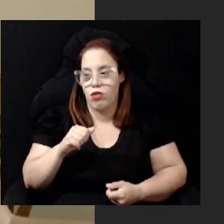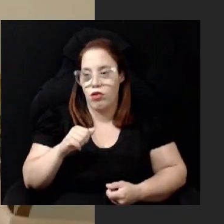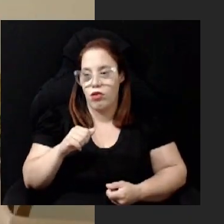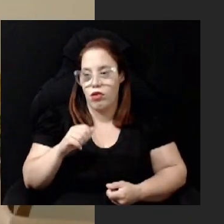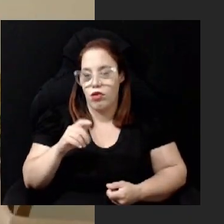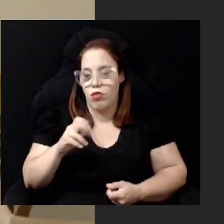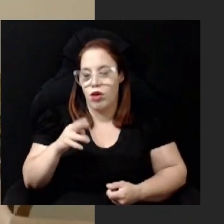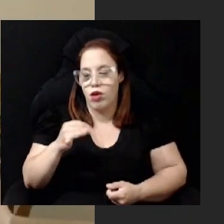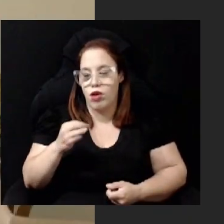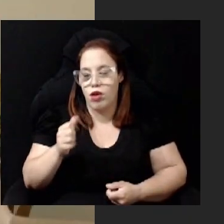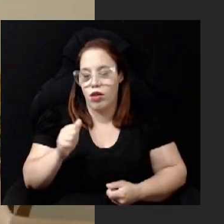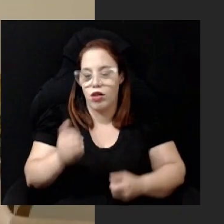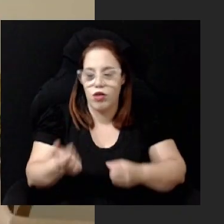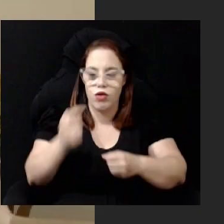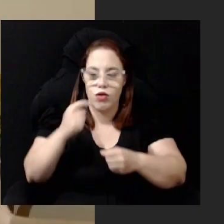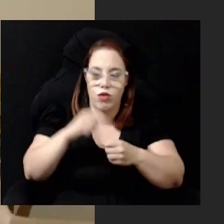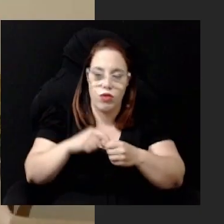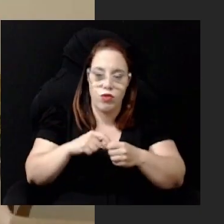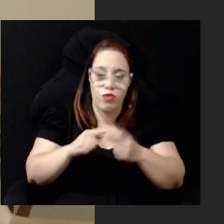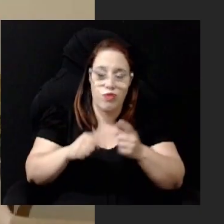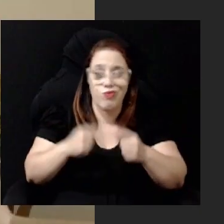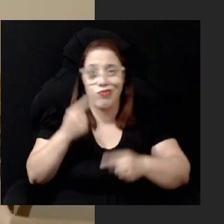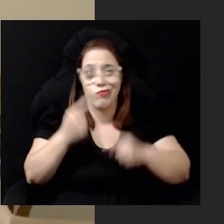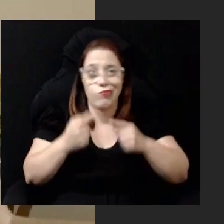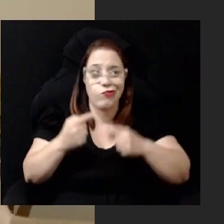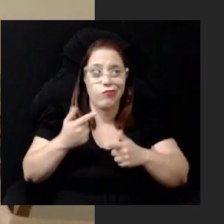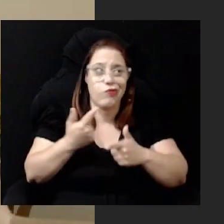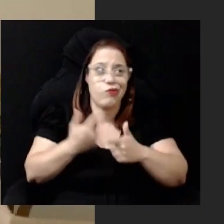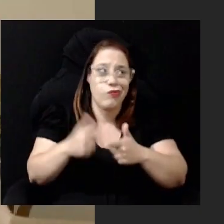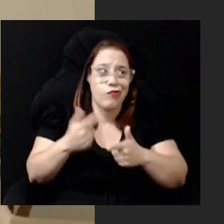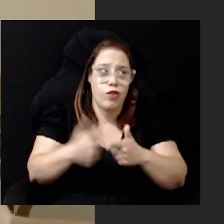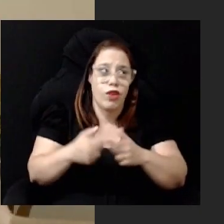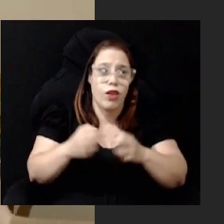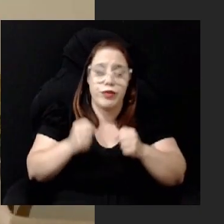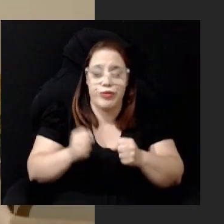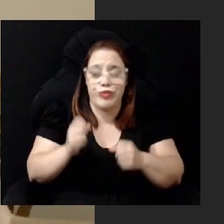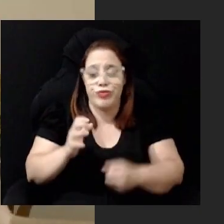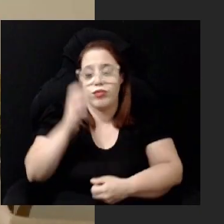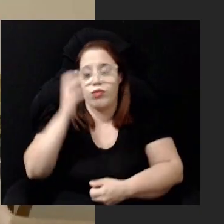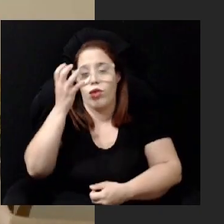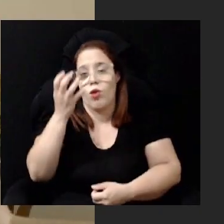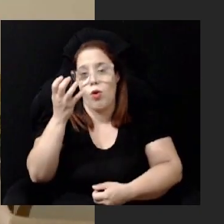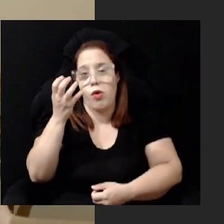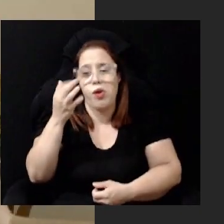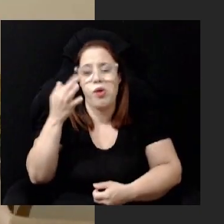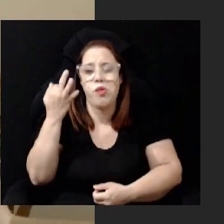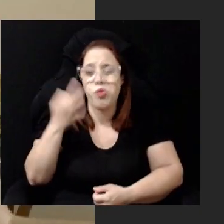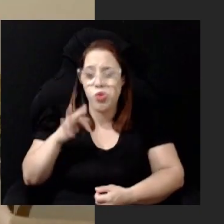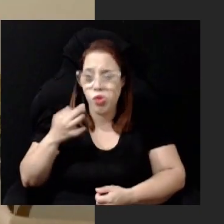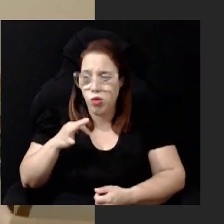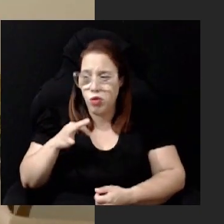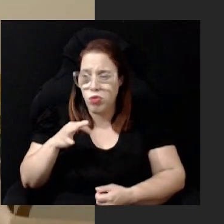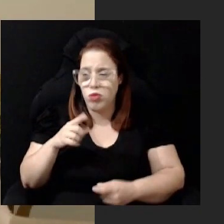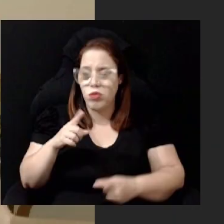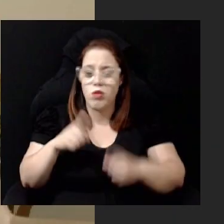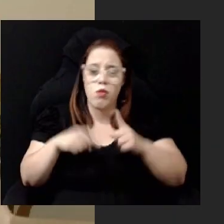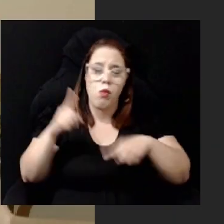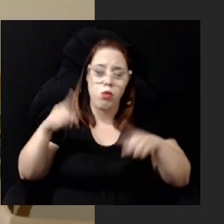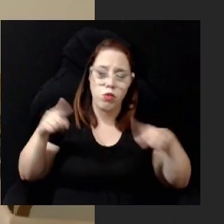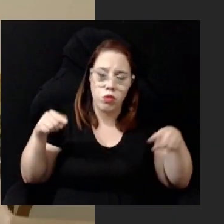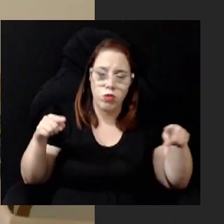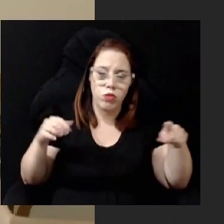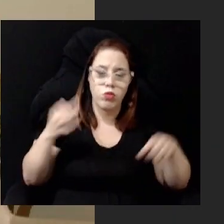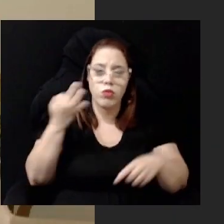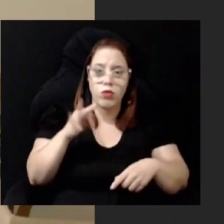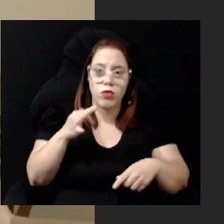elas trazem poucas consequências para os pacientes. Até podem causar, às vezes, um pouco de dor, mas na maioria das vezes é uma